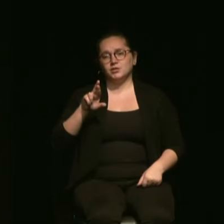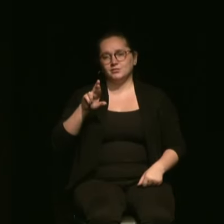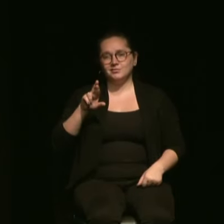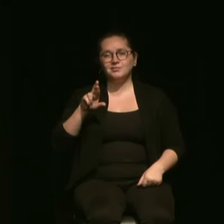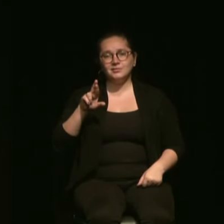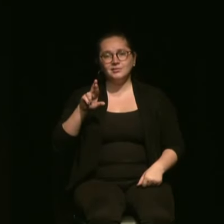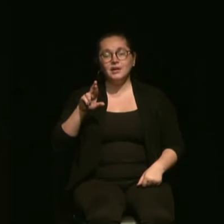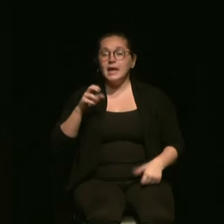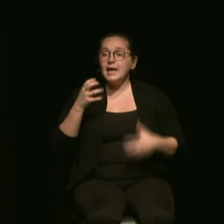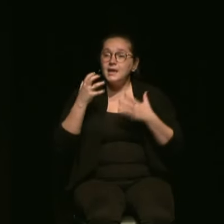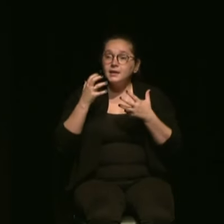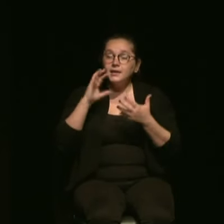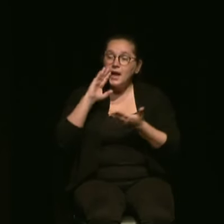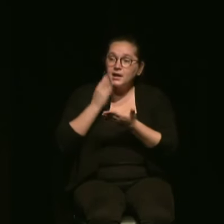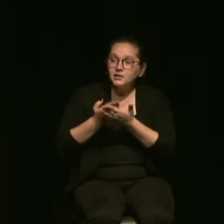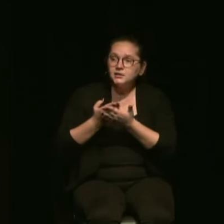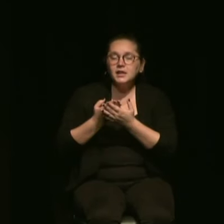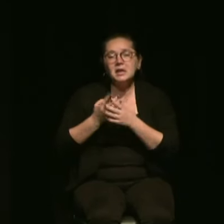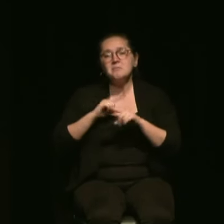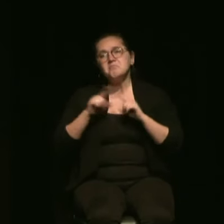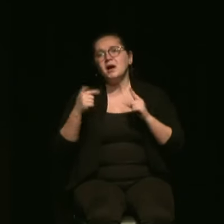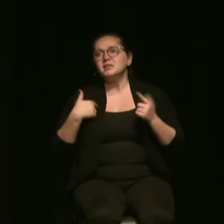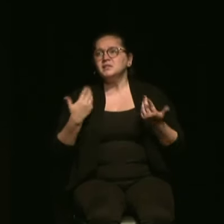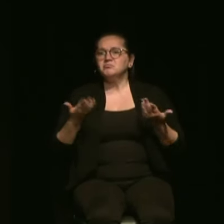sujeito que queria acreditar, mas não tinha graça,